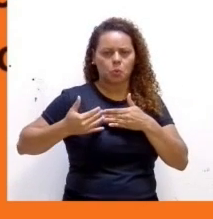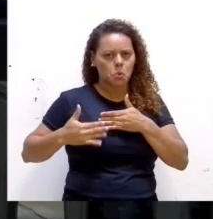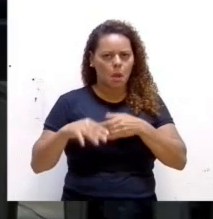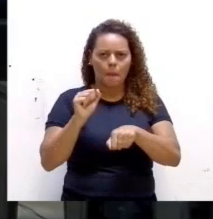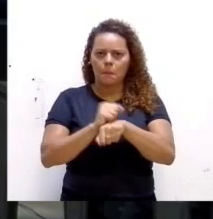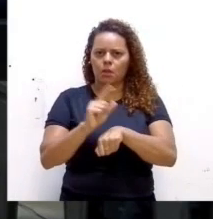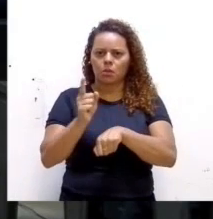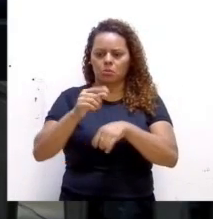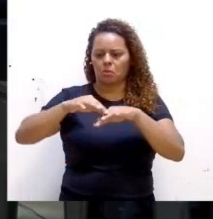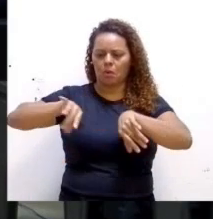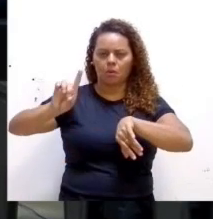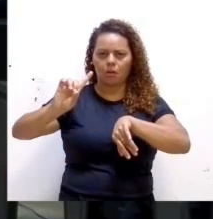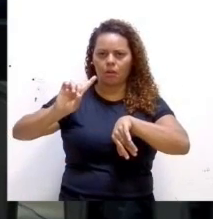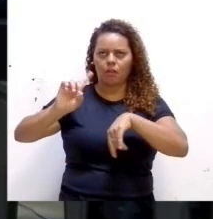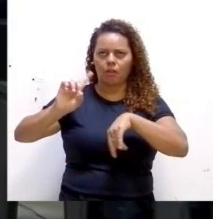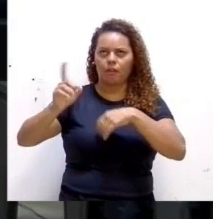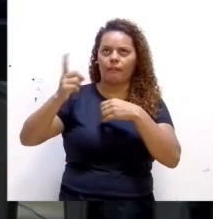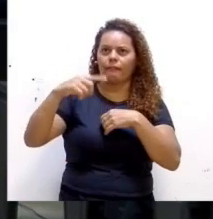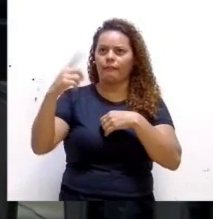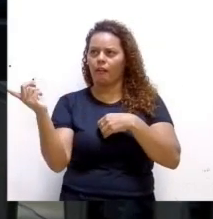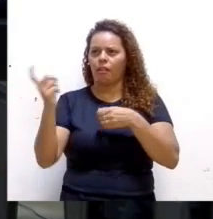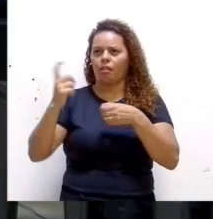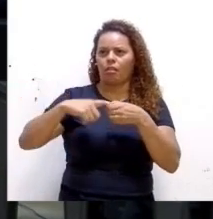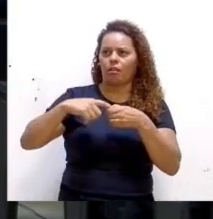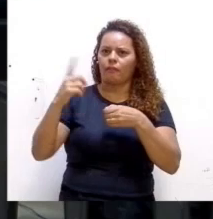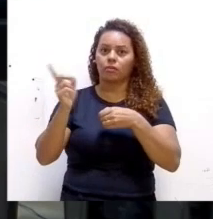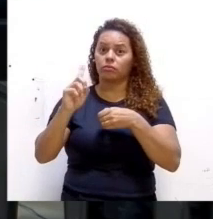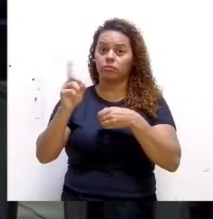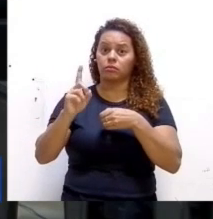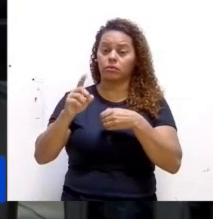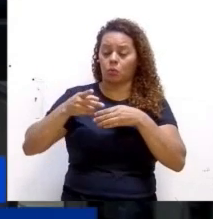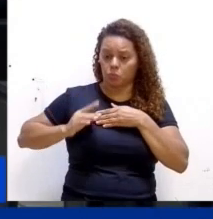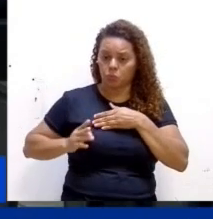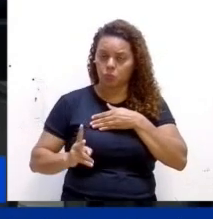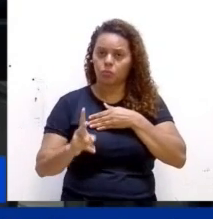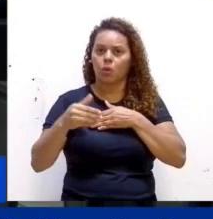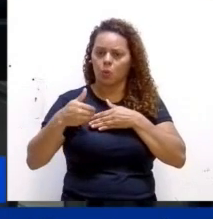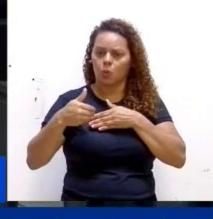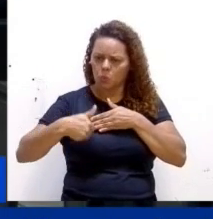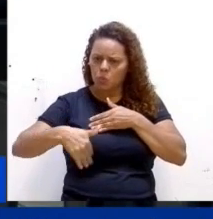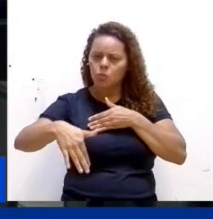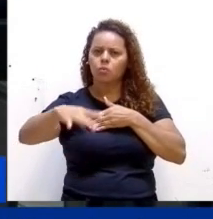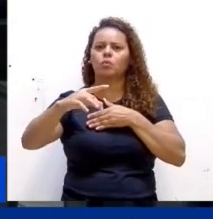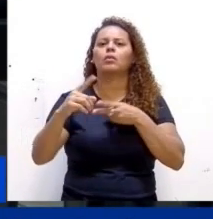suficiente para que a gente consiga identificar aquelas características ali.